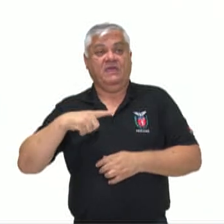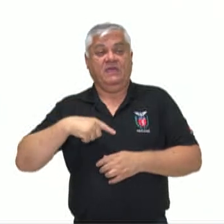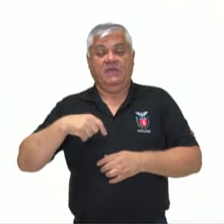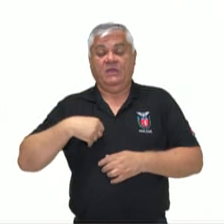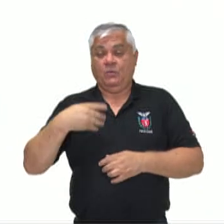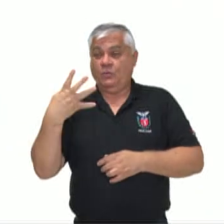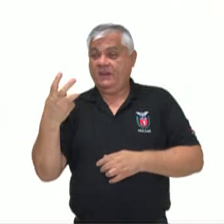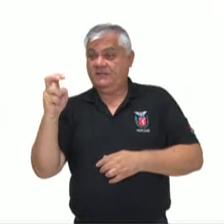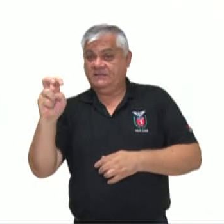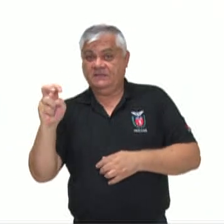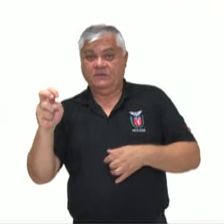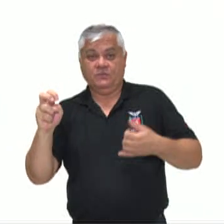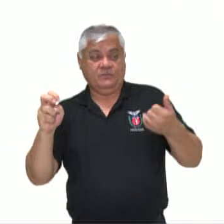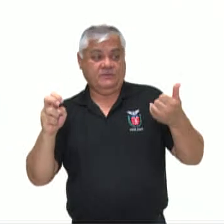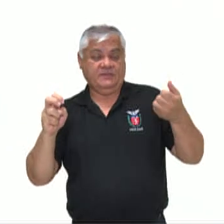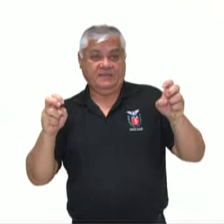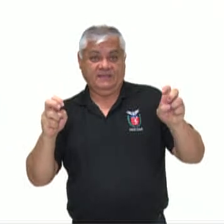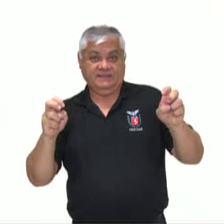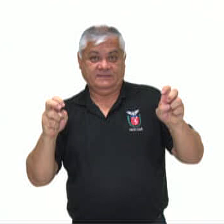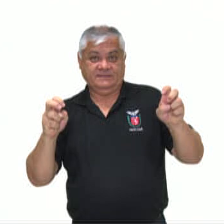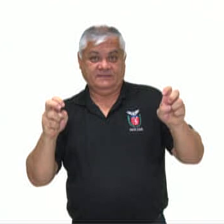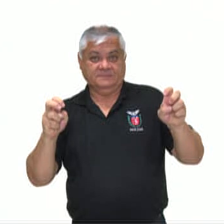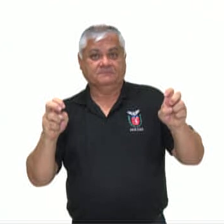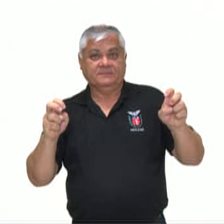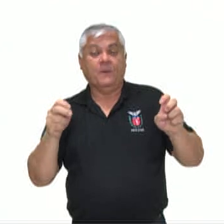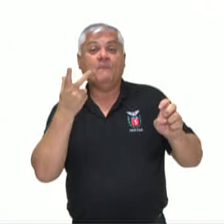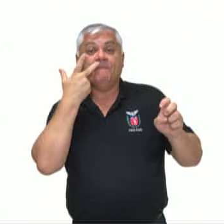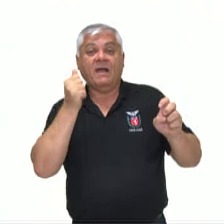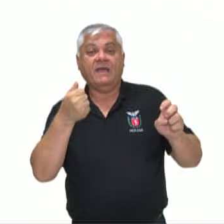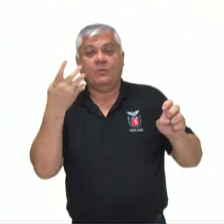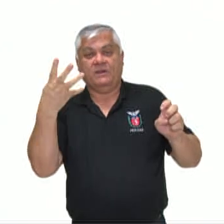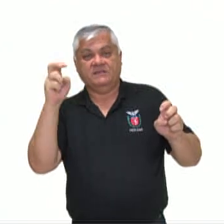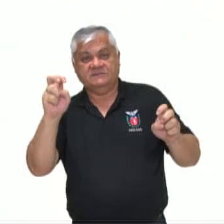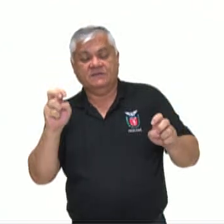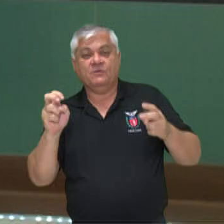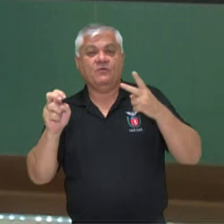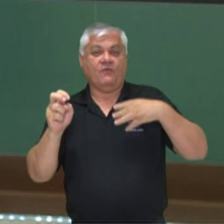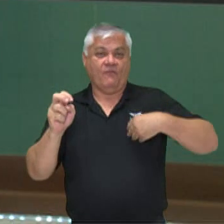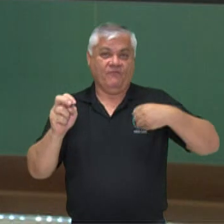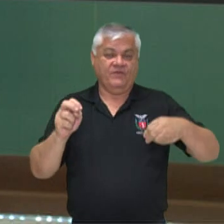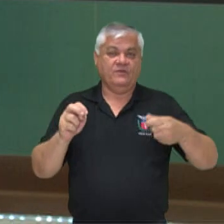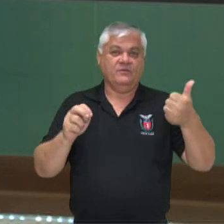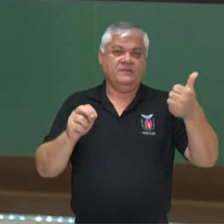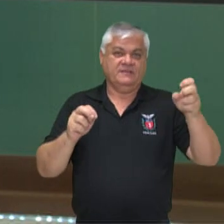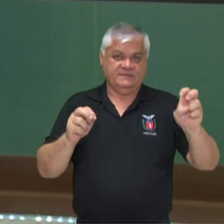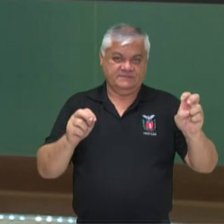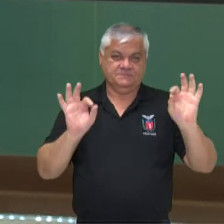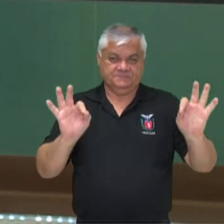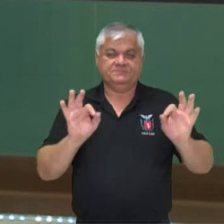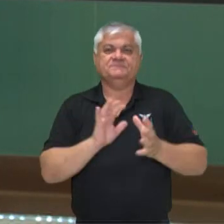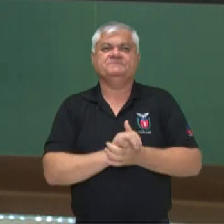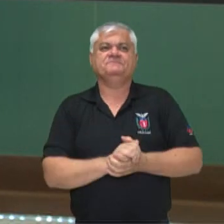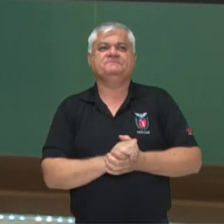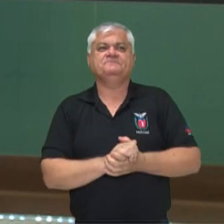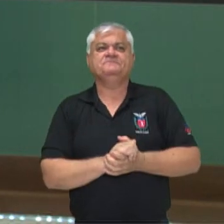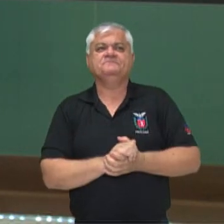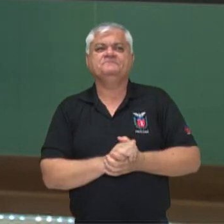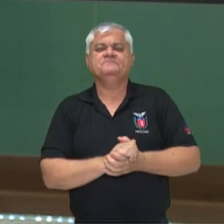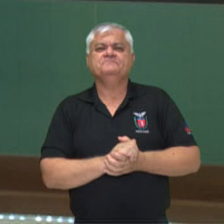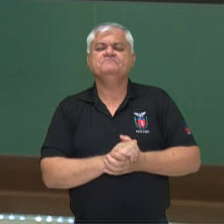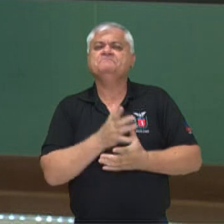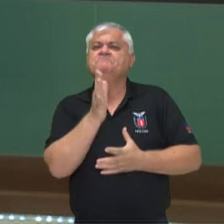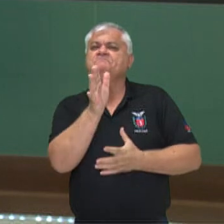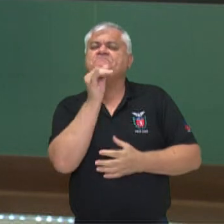e 15 anos, respectivamente, né? Pai 45, filho 15. Há